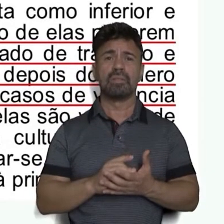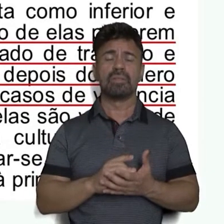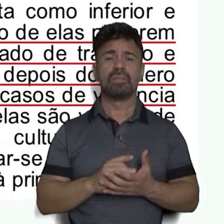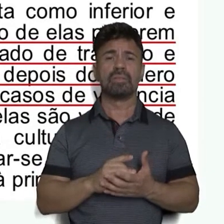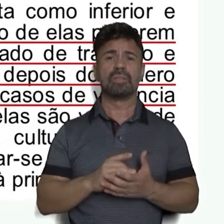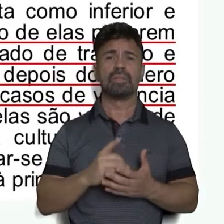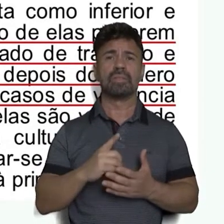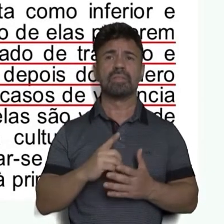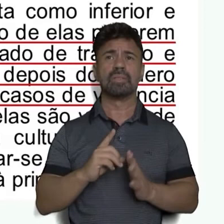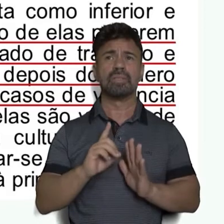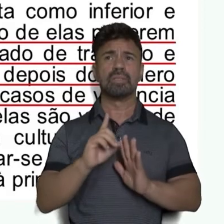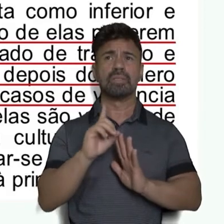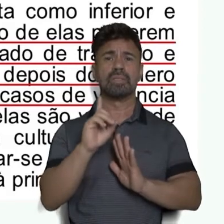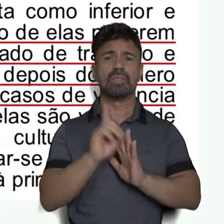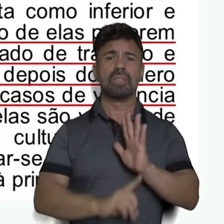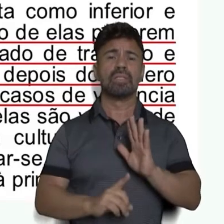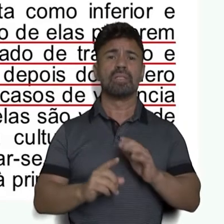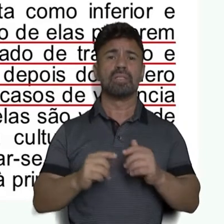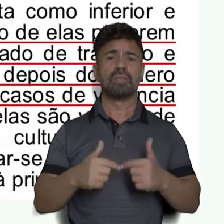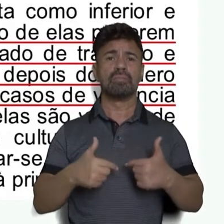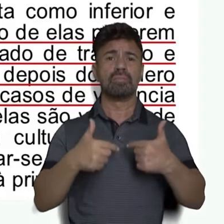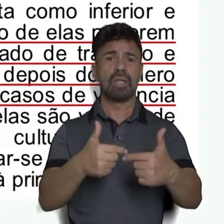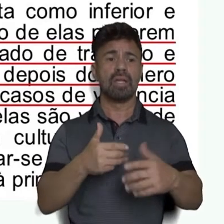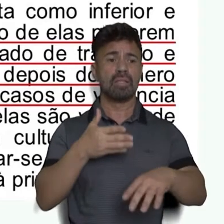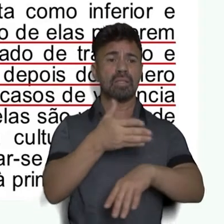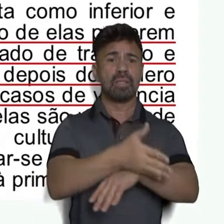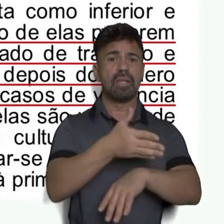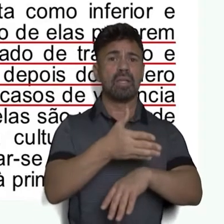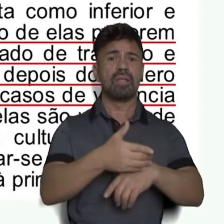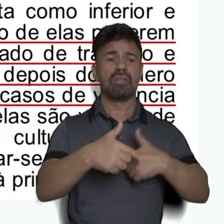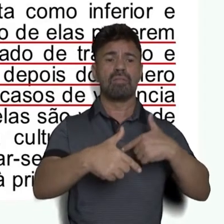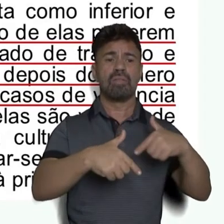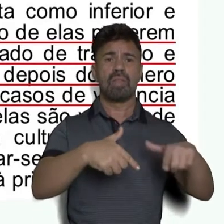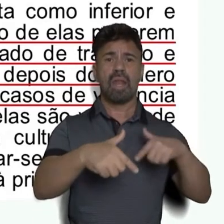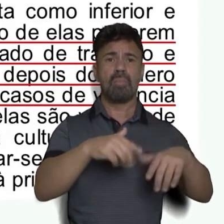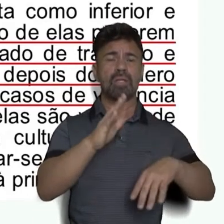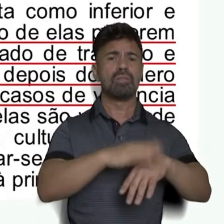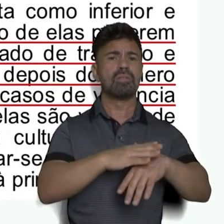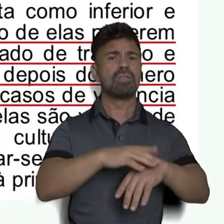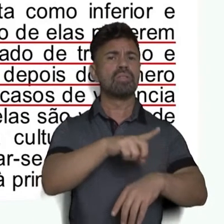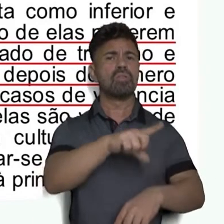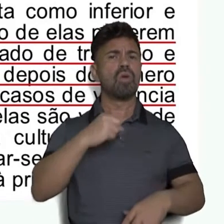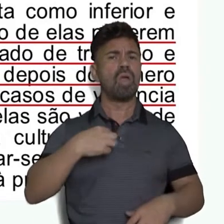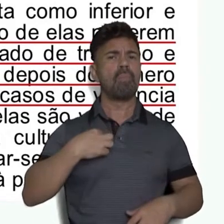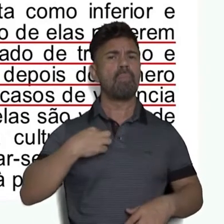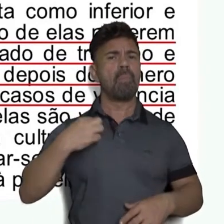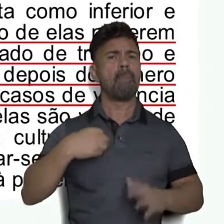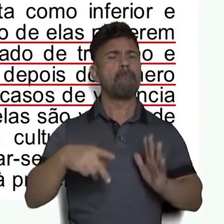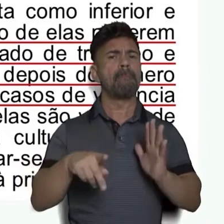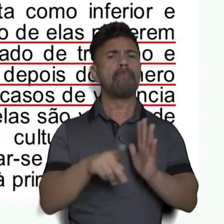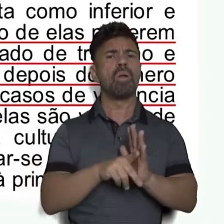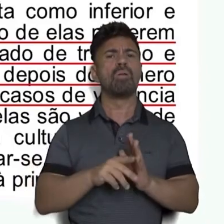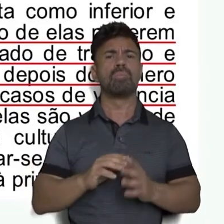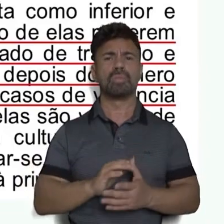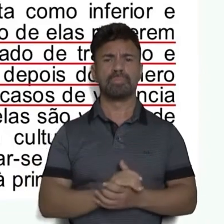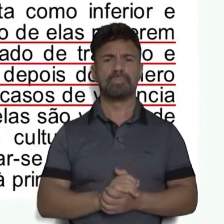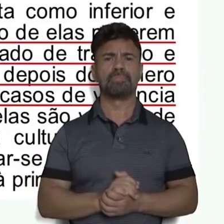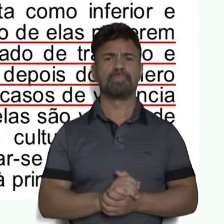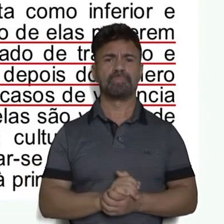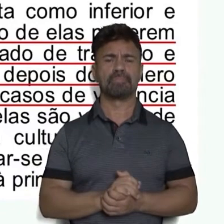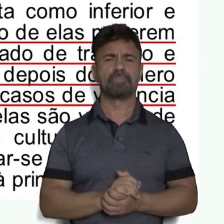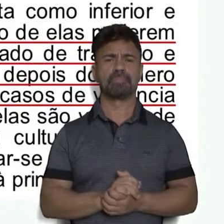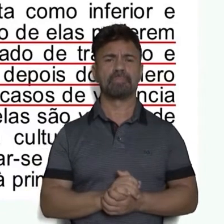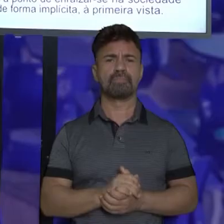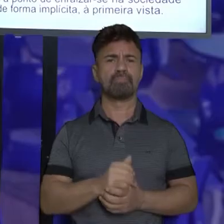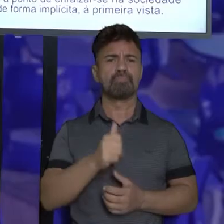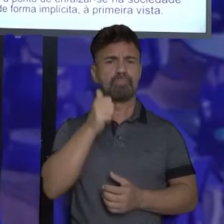direitos políticos, ingressarem no mercado de trabalho e escolherem suas próprias roupas muito tempo depois do gênero oposto.